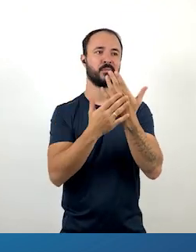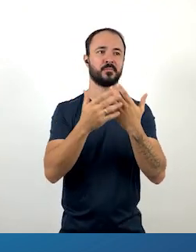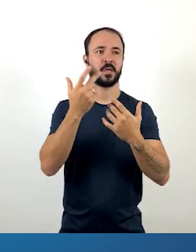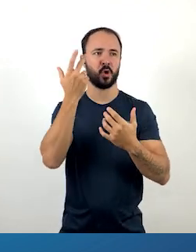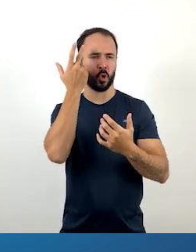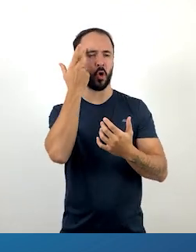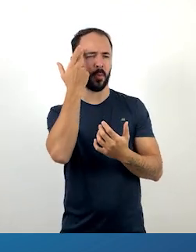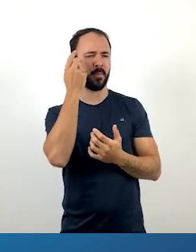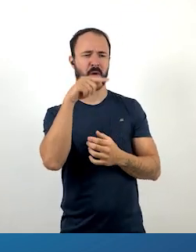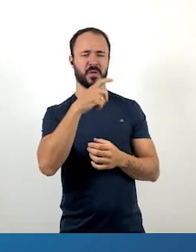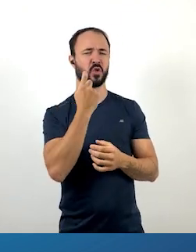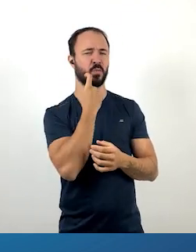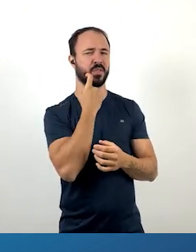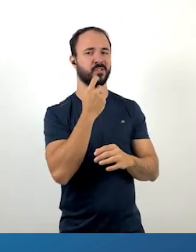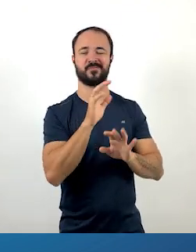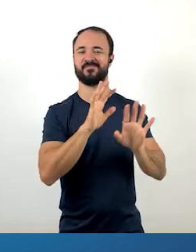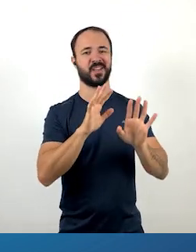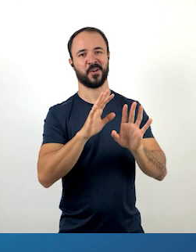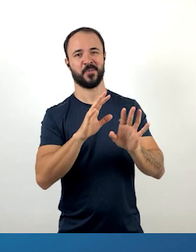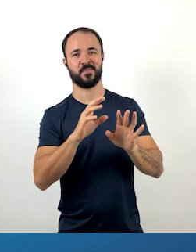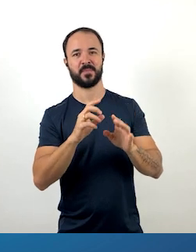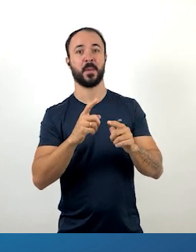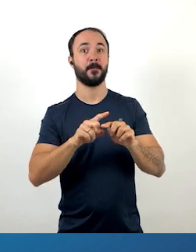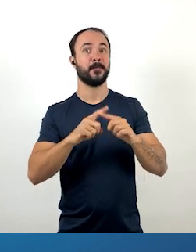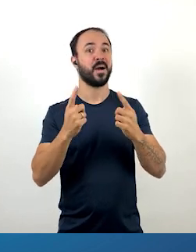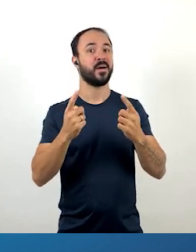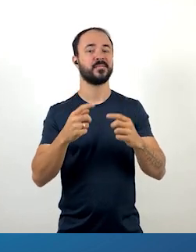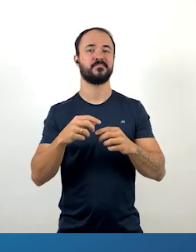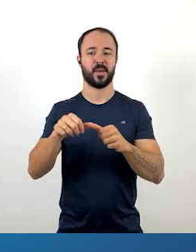sobre alterações que podem acontecer no DNA desses peixes.